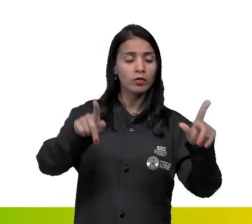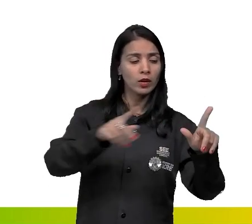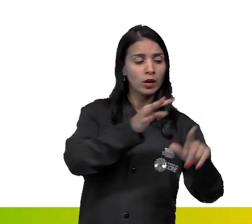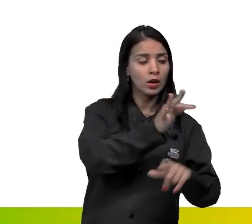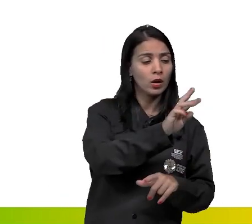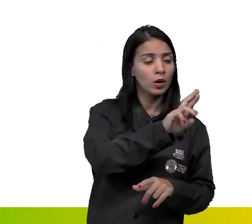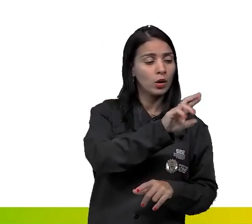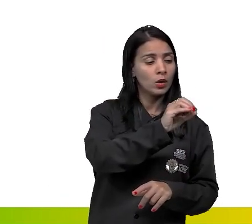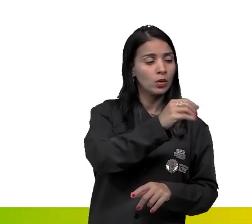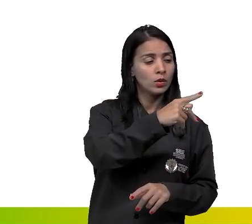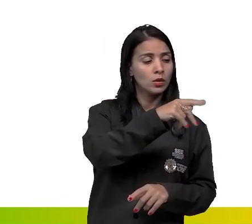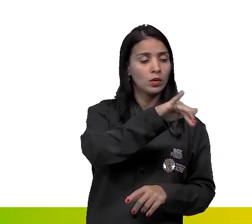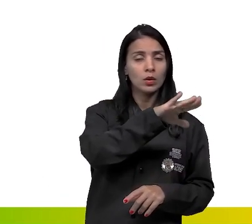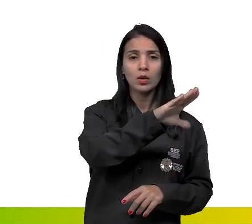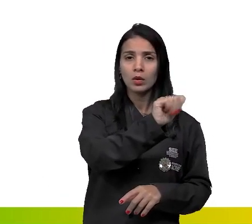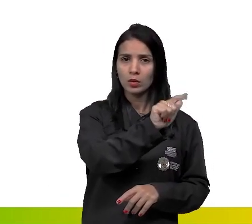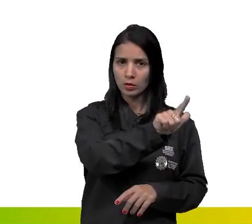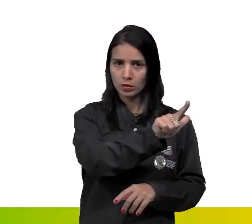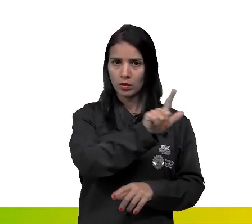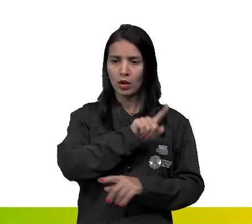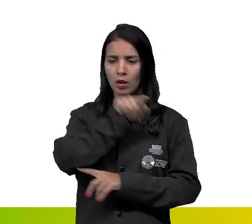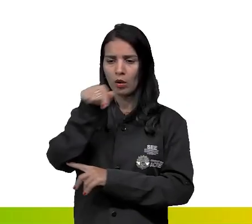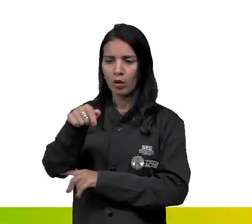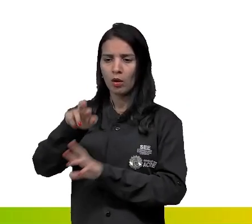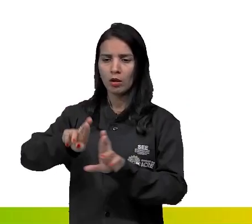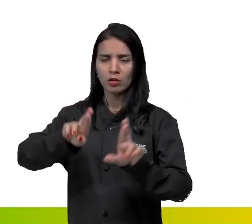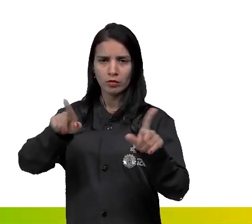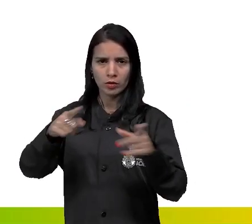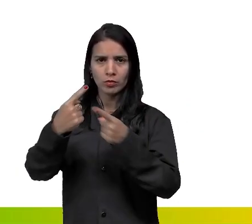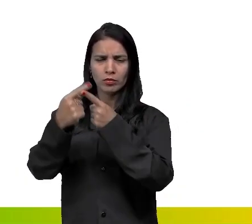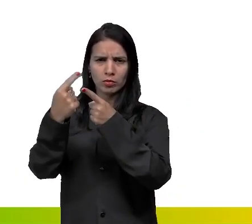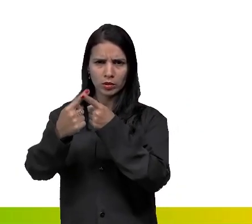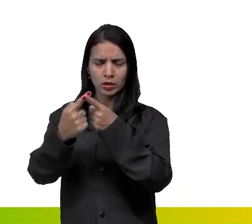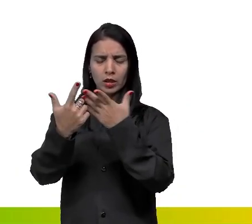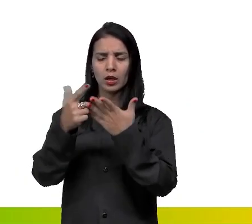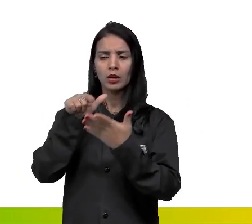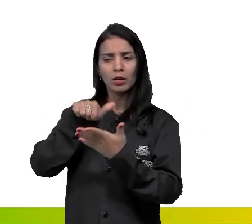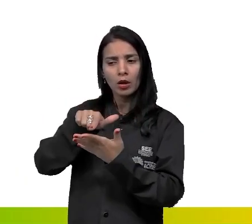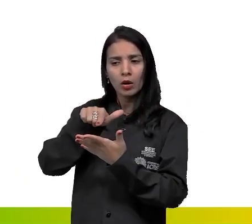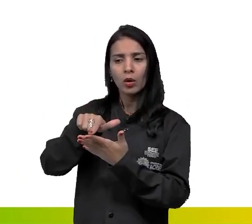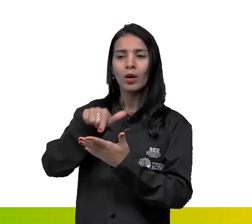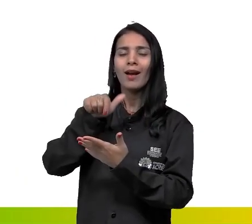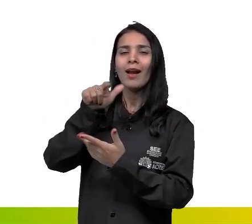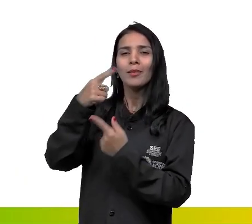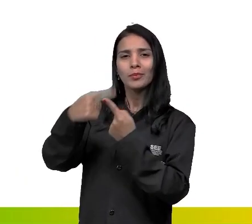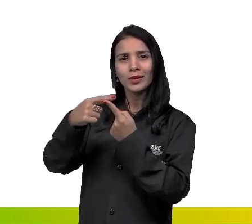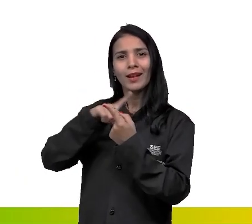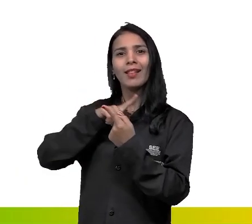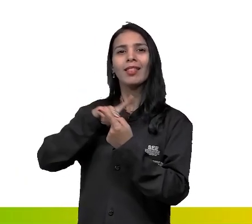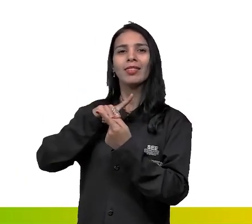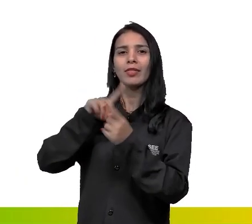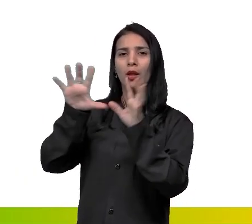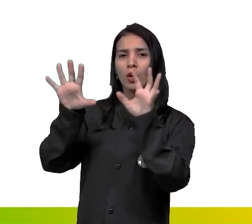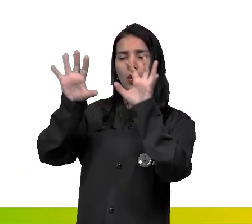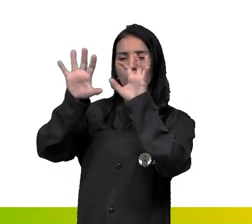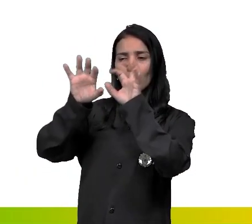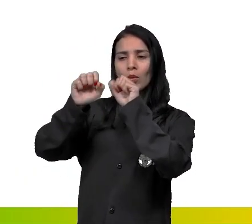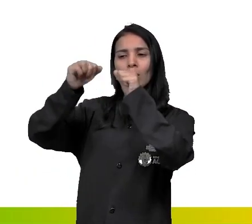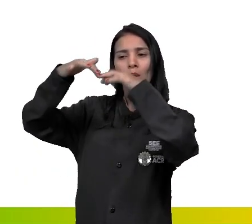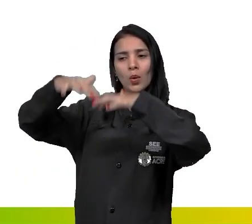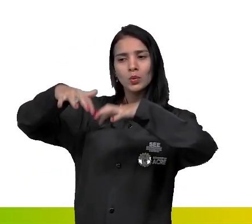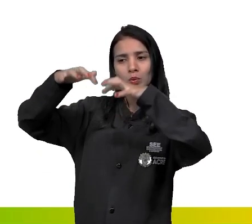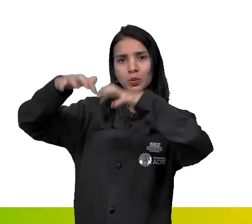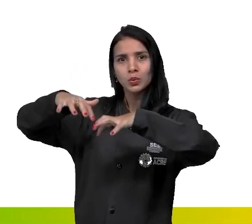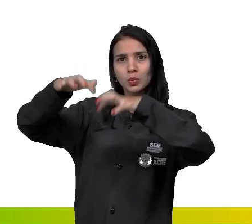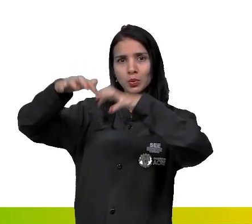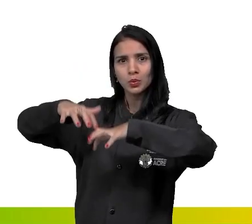Bem fácil, pessoal, de entender. O clima tropical úmido, o próprio nome já diz, ele tem a presença da umidade, que é justamente uma